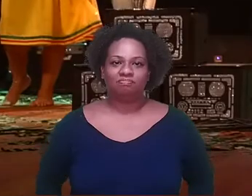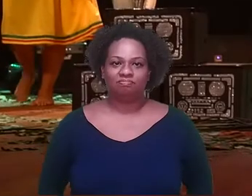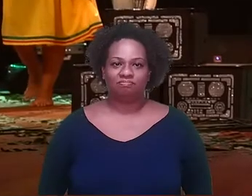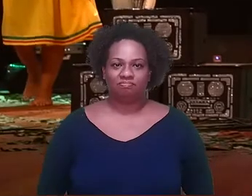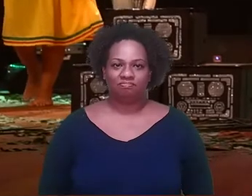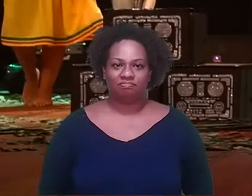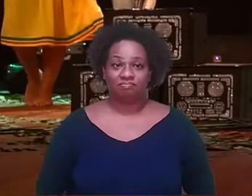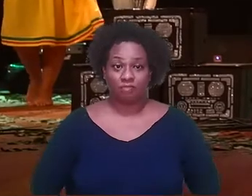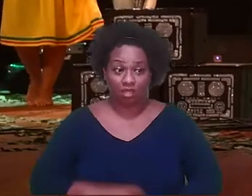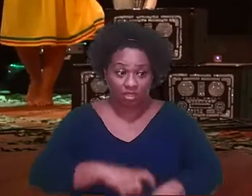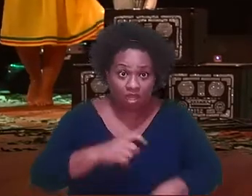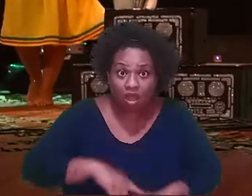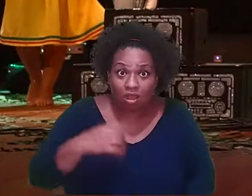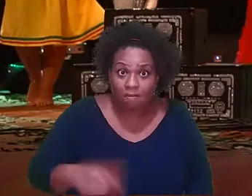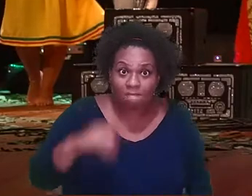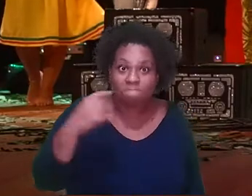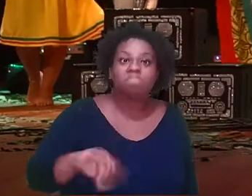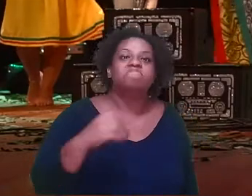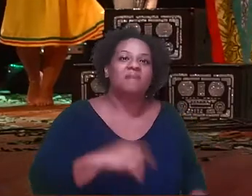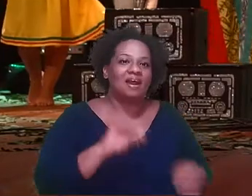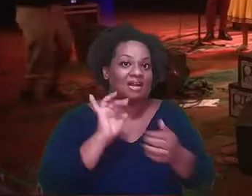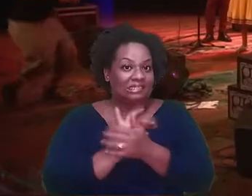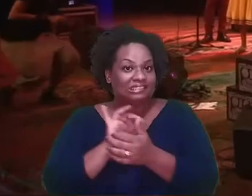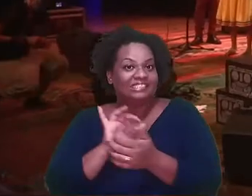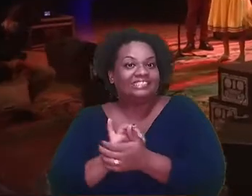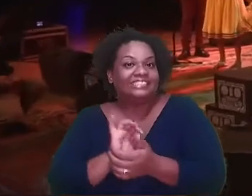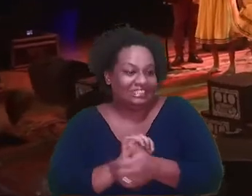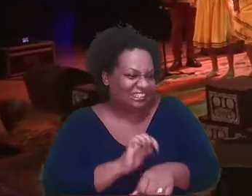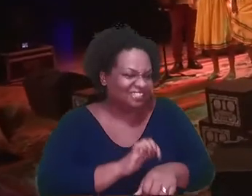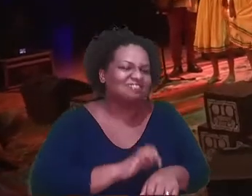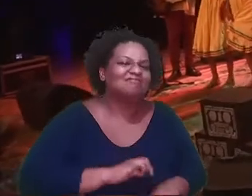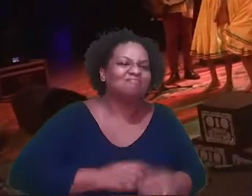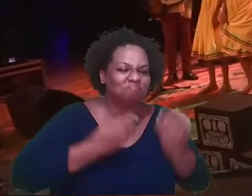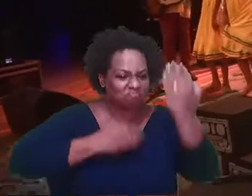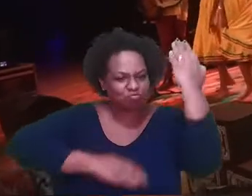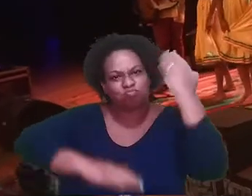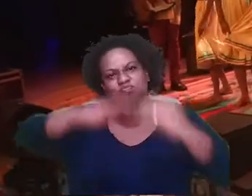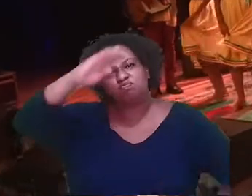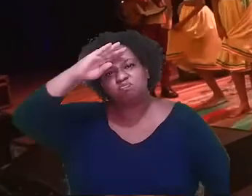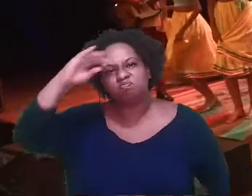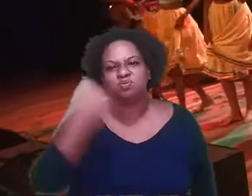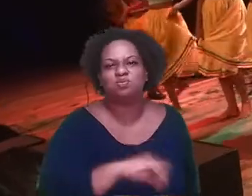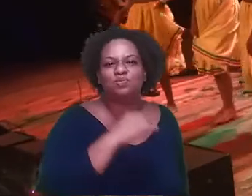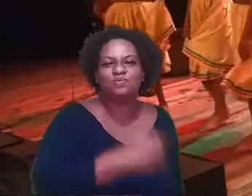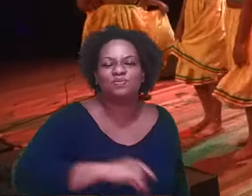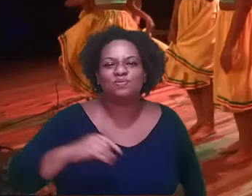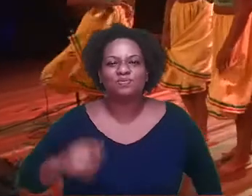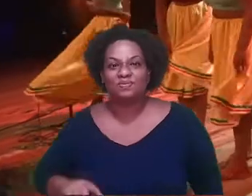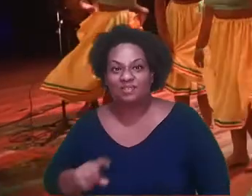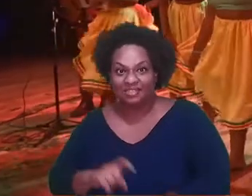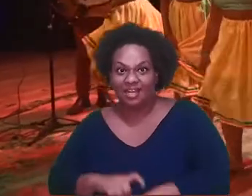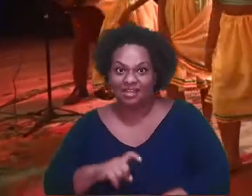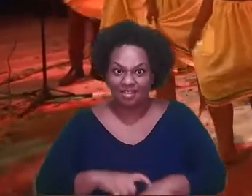Tá na hora do pau comer. Tá na hora do pau comer. Tá na hora do pau comer. Tá na hora do pau